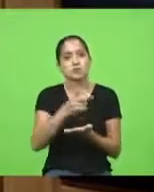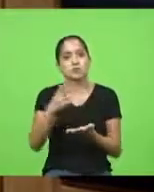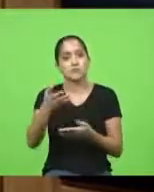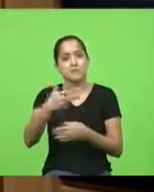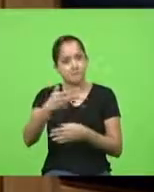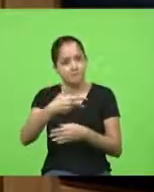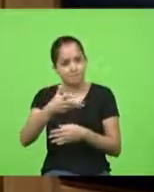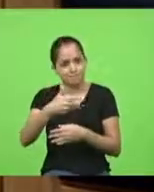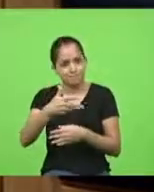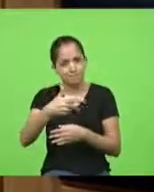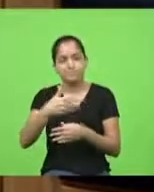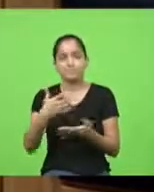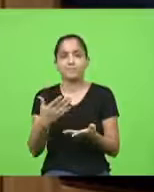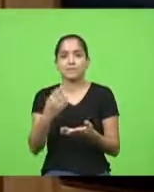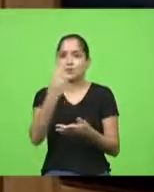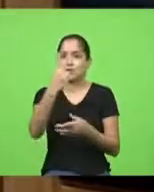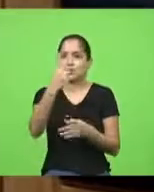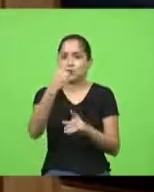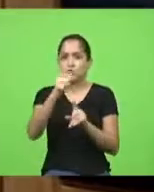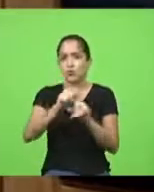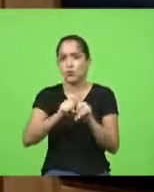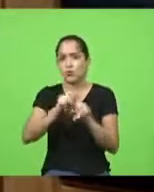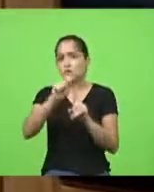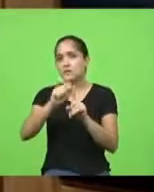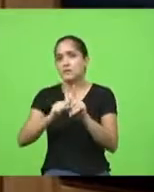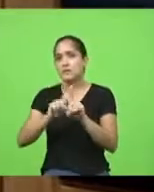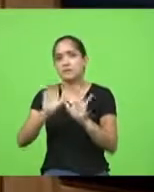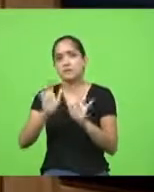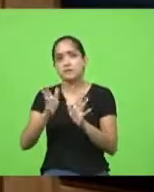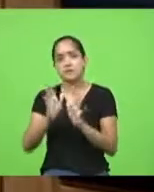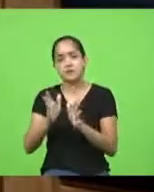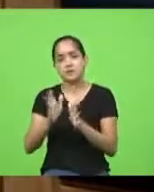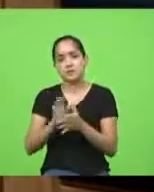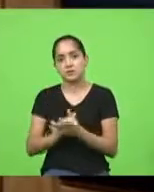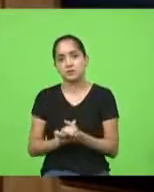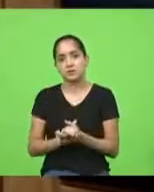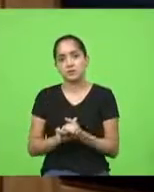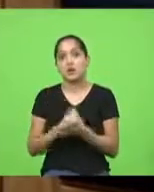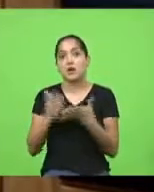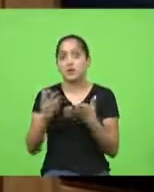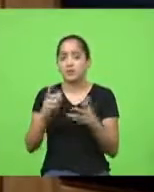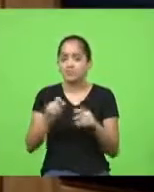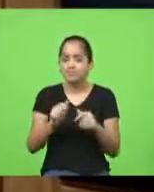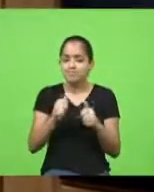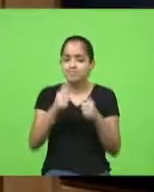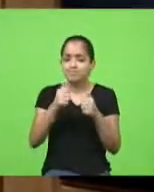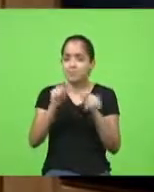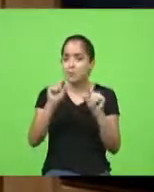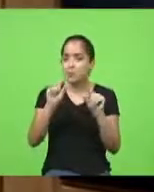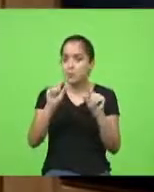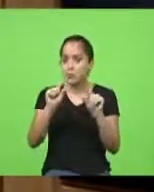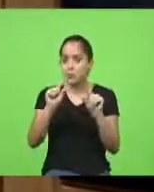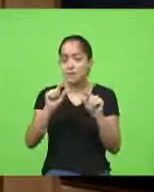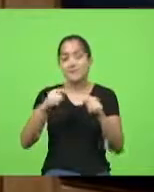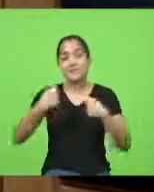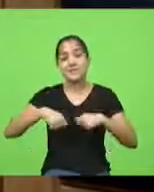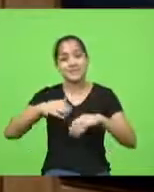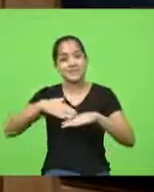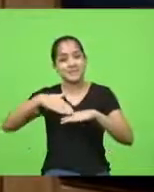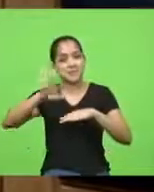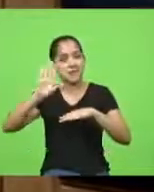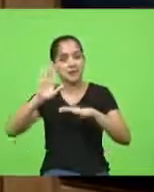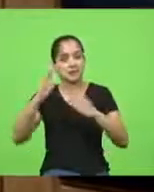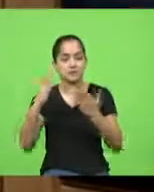gente passou 2 meses de vacinação na lanterna. Agora melhoramos um pouquinho, mas ainda tem que melhorar muito